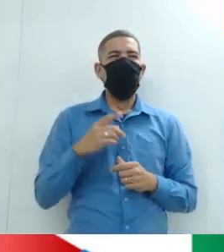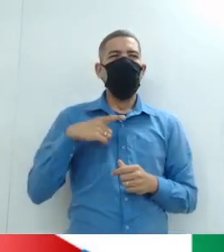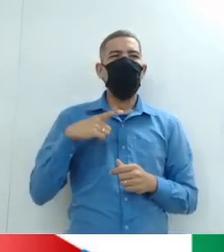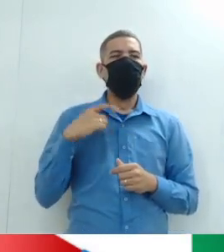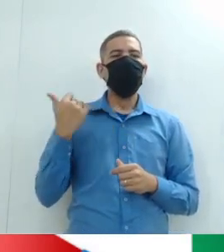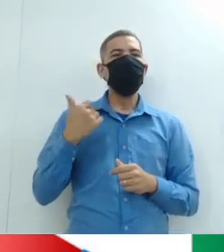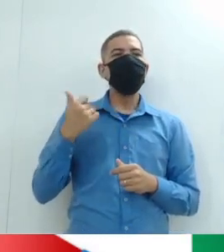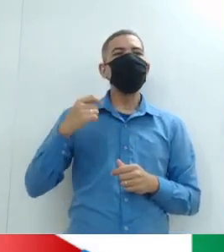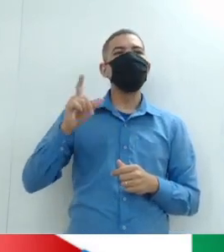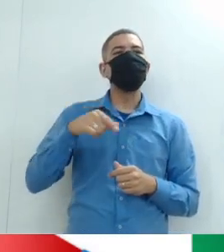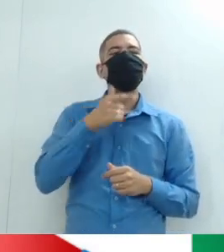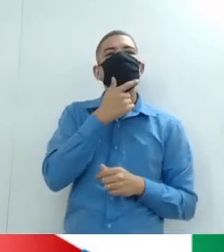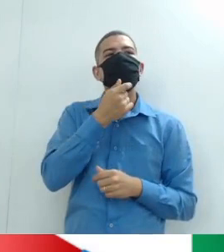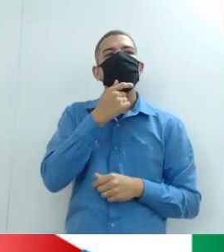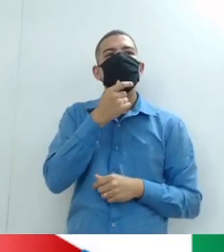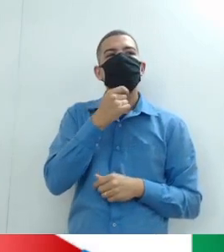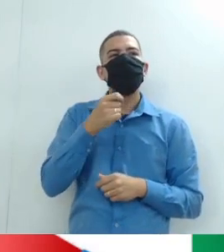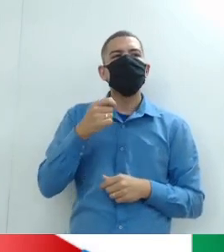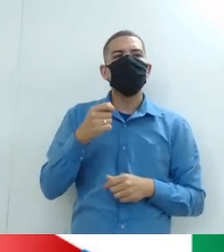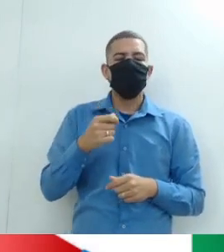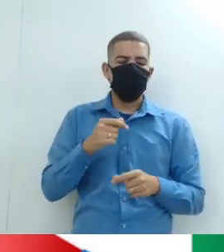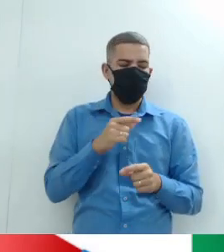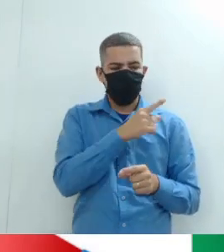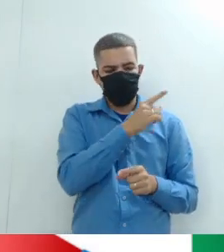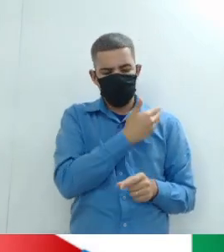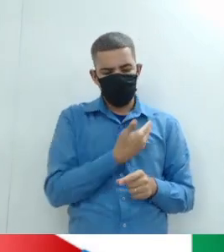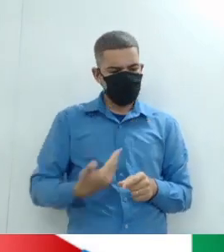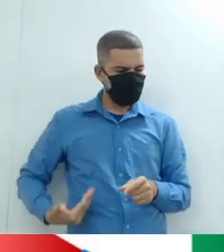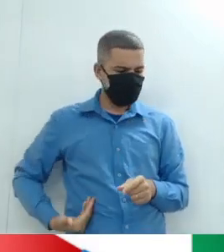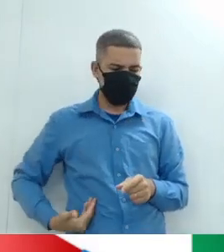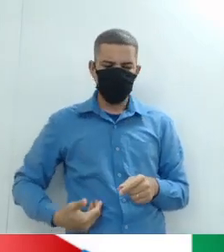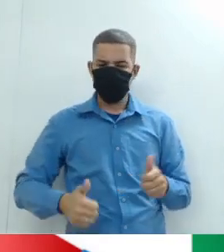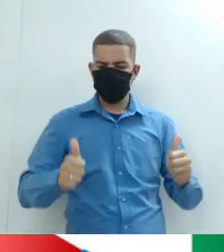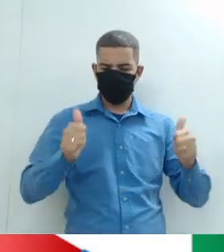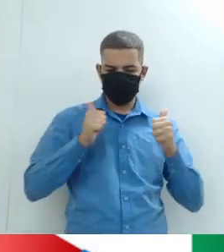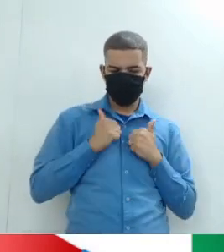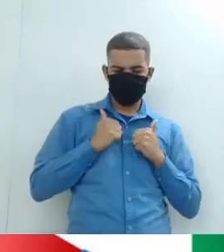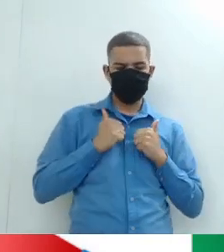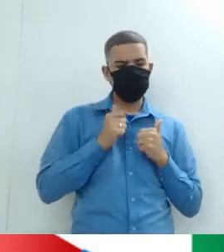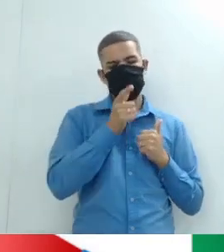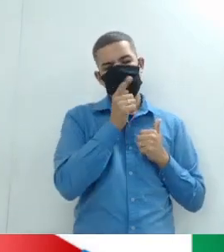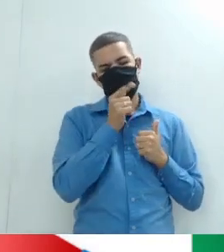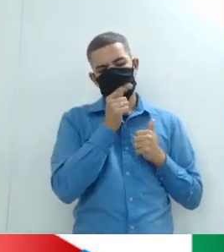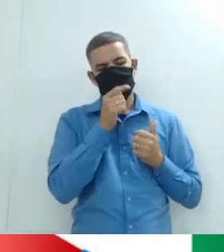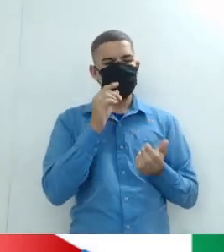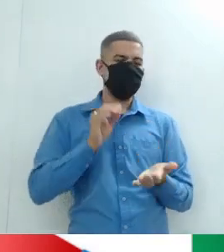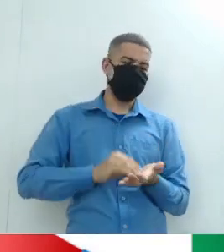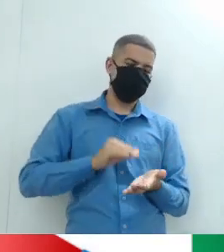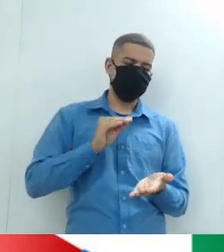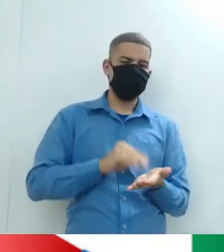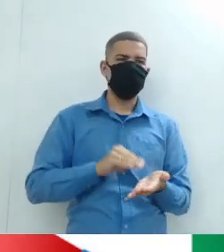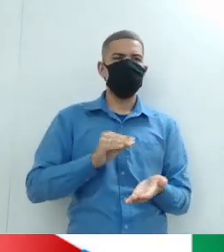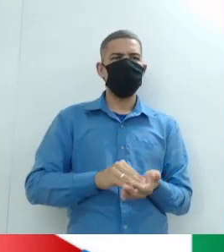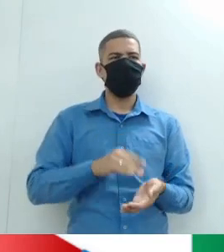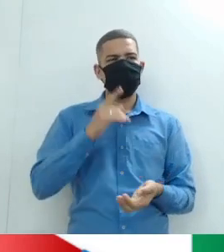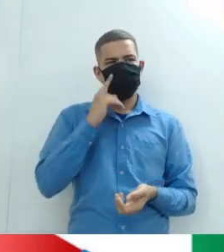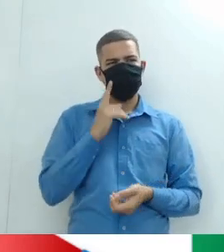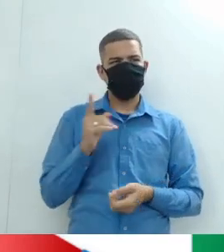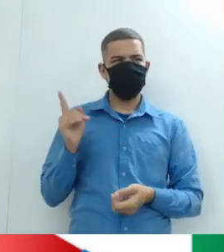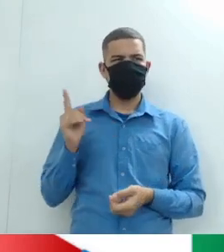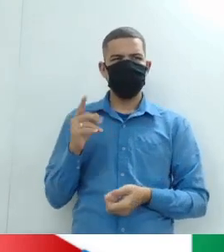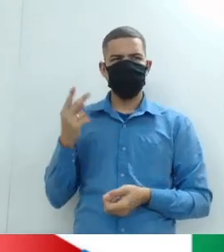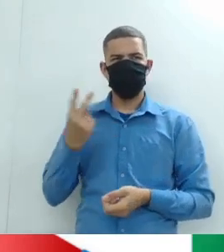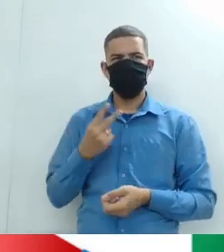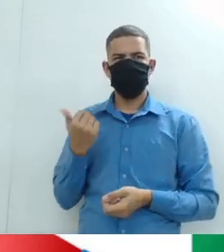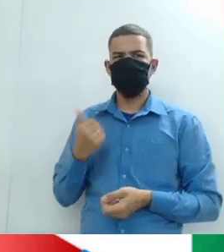aí de um rapaz que está reclamando do governo que não faz nada sobre a falta d'água. Aí o que ele faz? Preste atenção no segundo